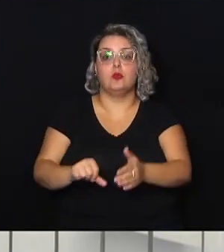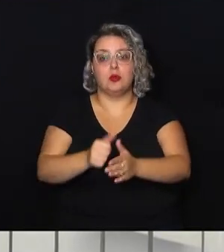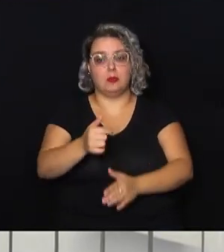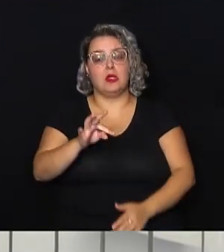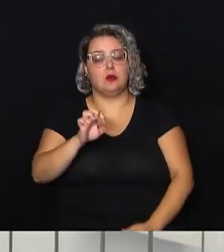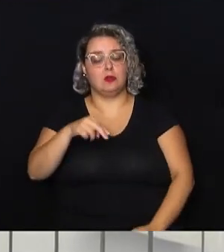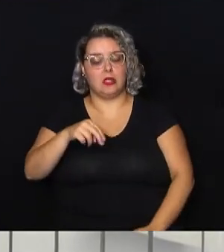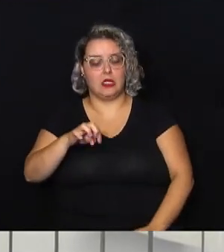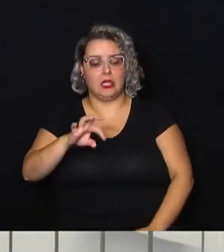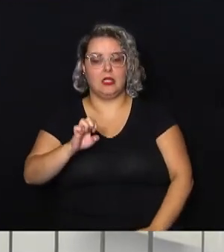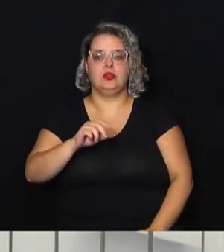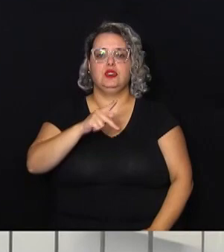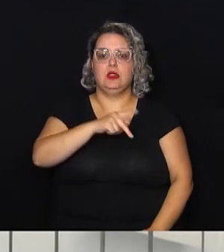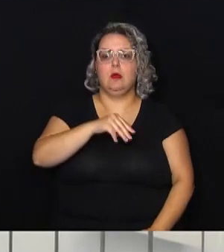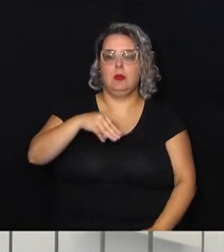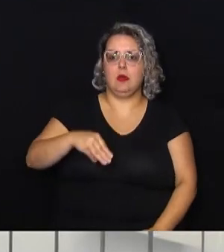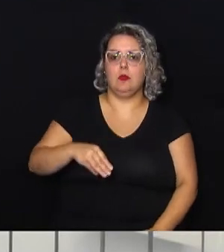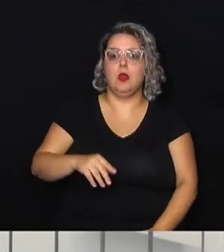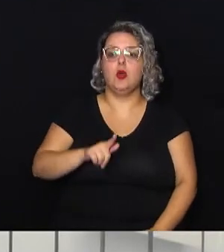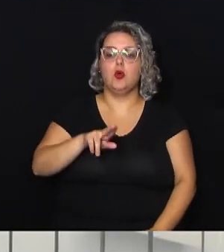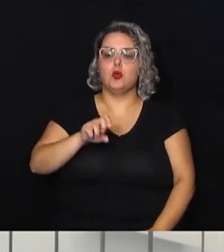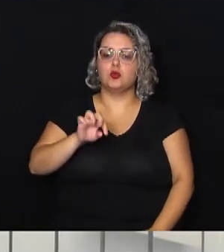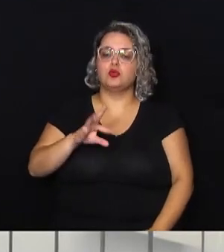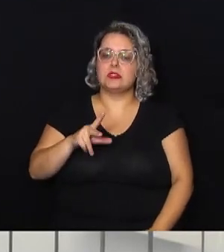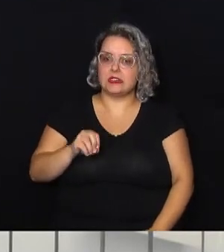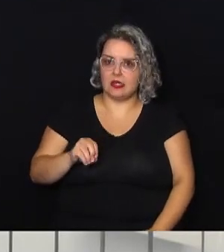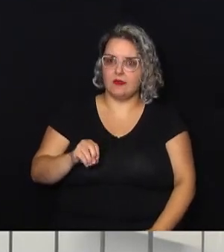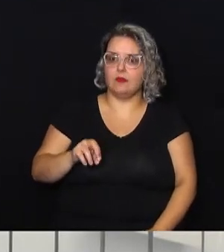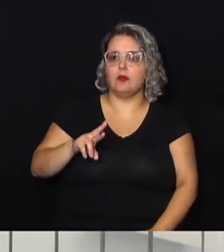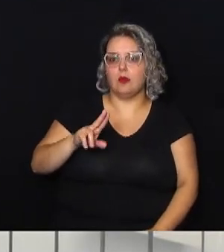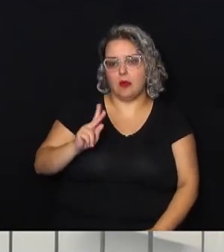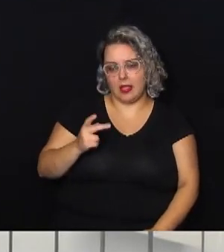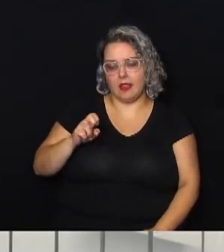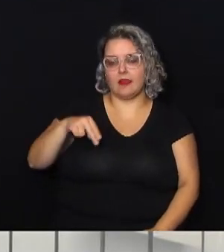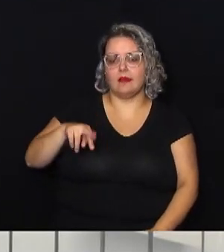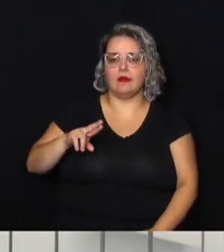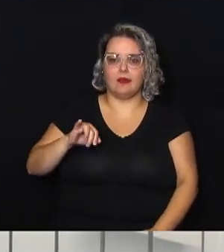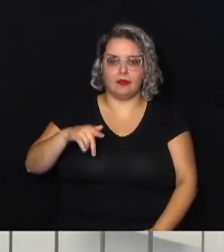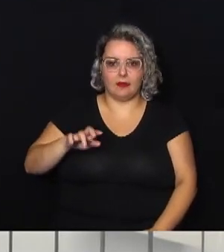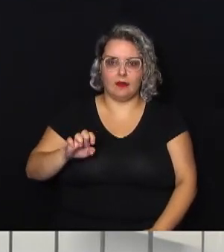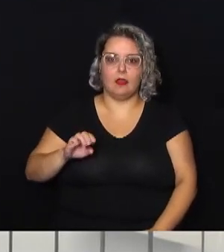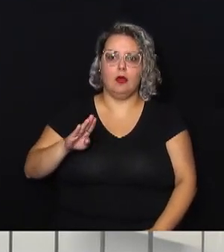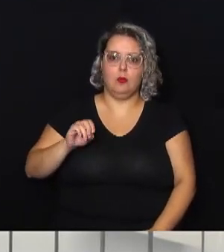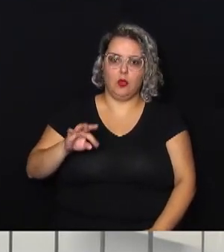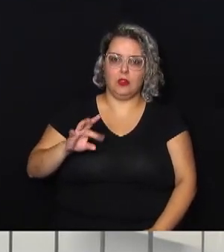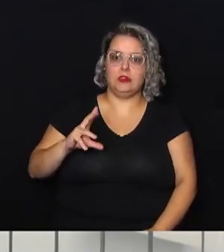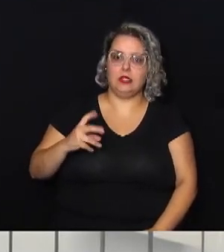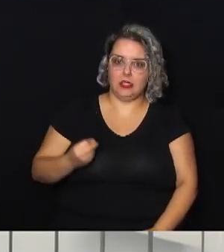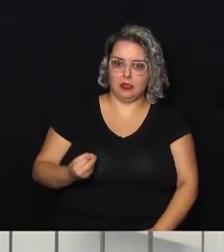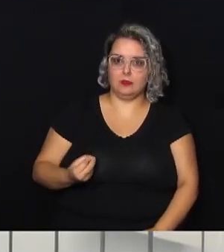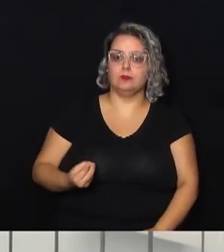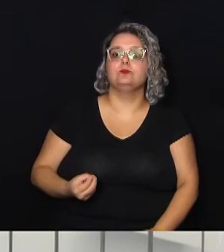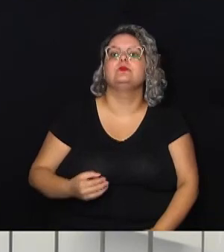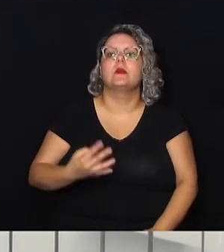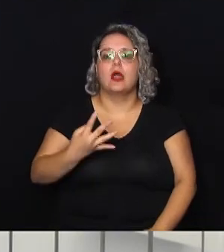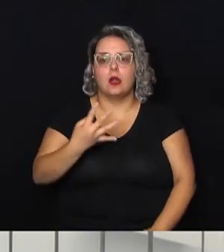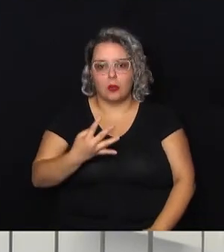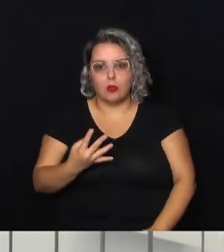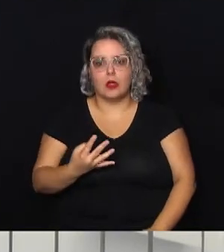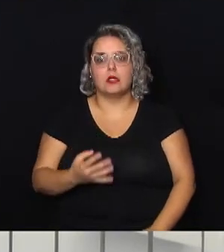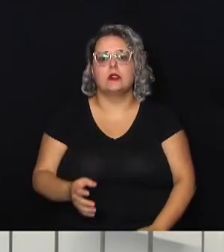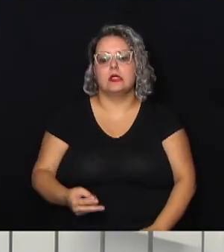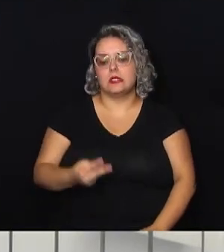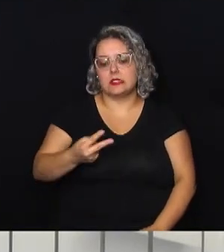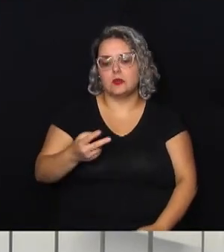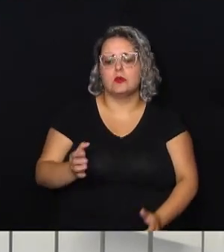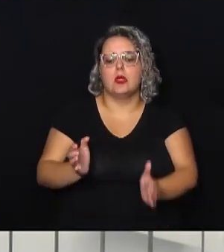da PM, Gustavo Henrique Botelho, que é comandante do 4º Batalhão da Polícia Rodoviária da 2ª Companhia. É